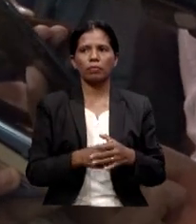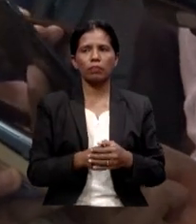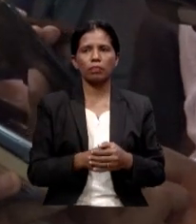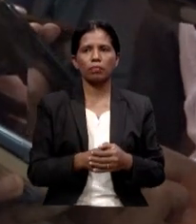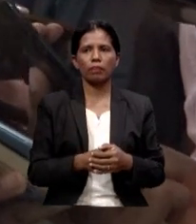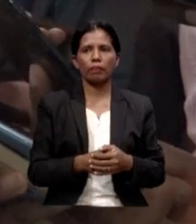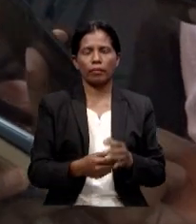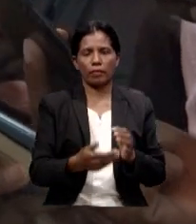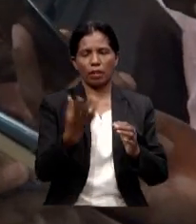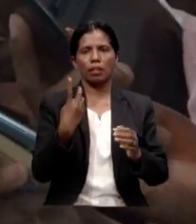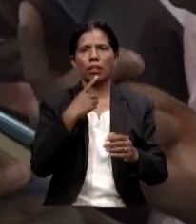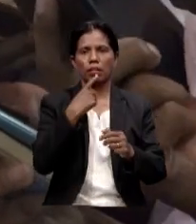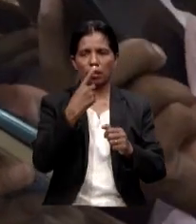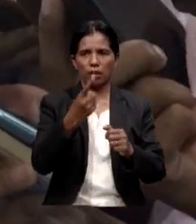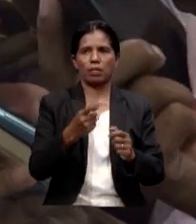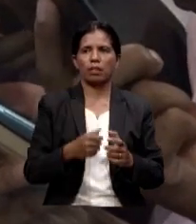itabolo de